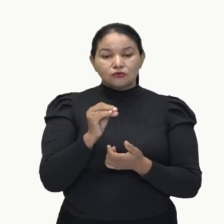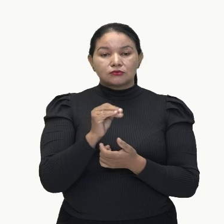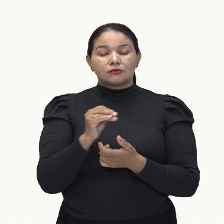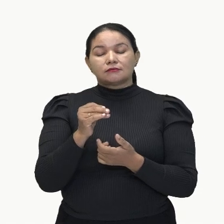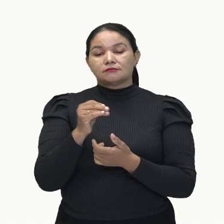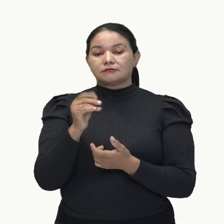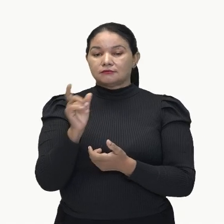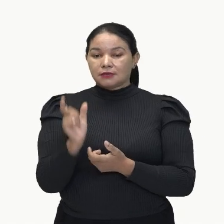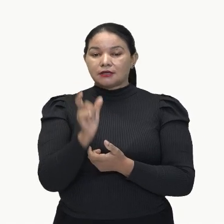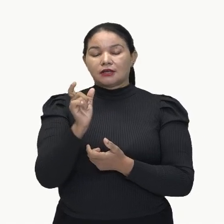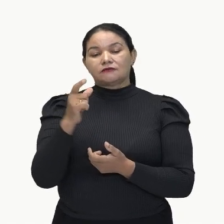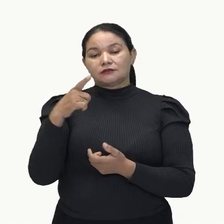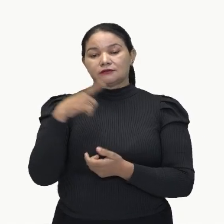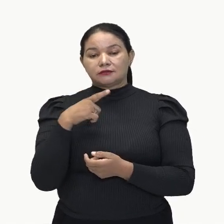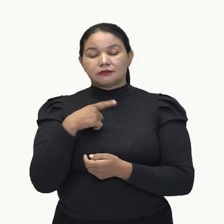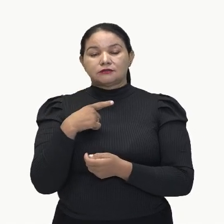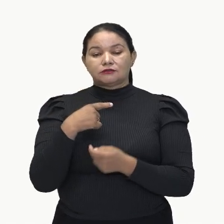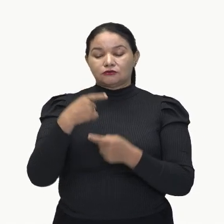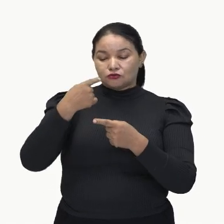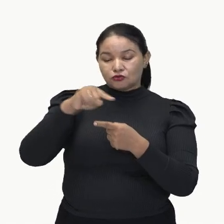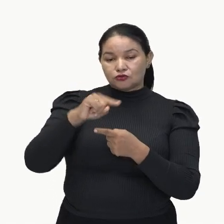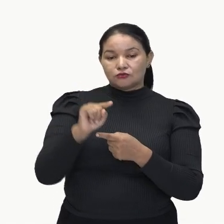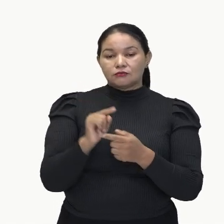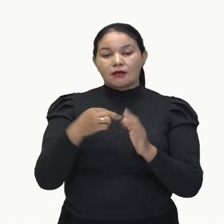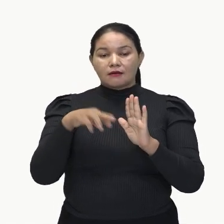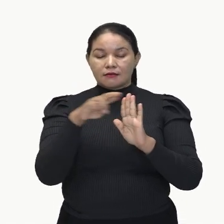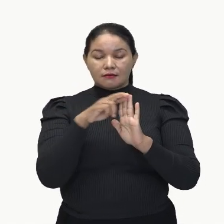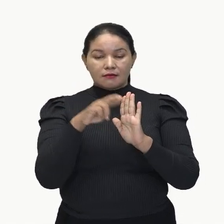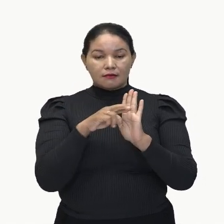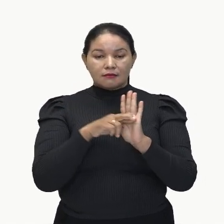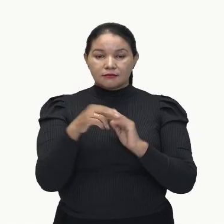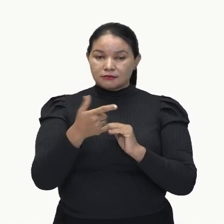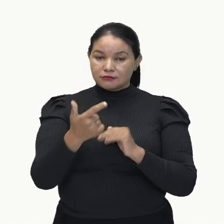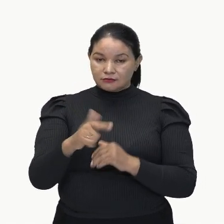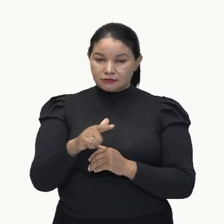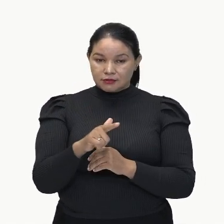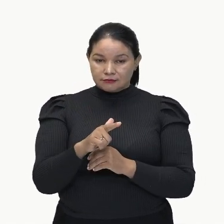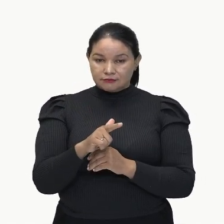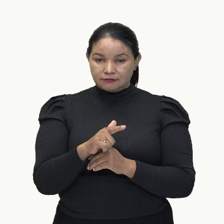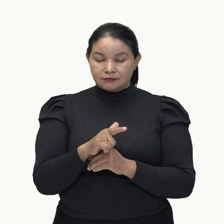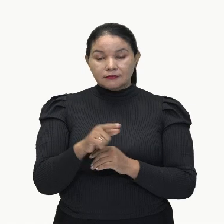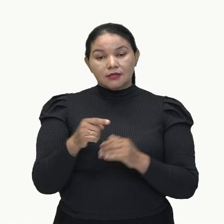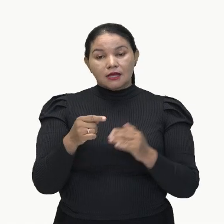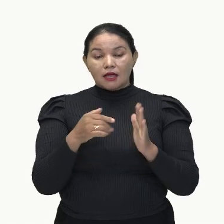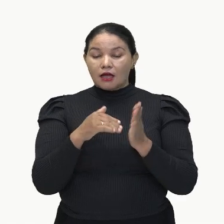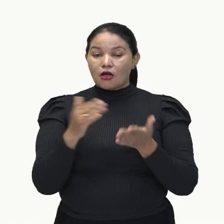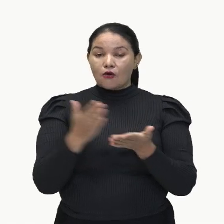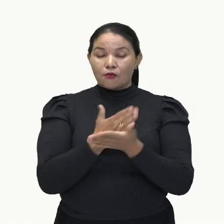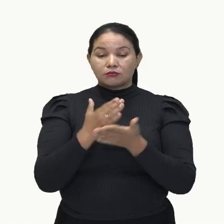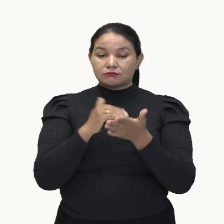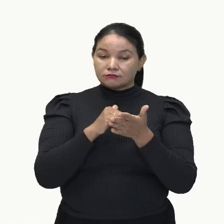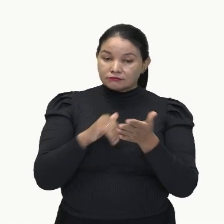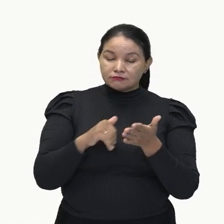pal regras el certo n excep Tod